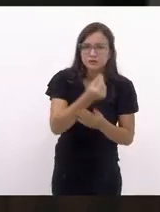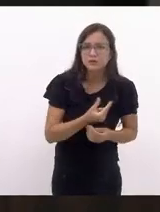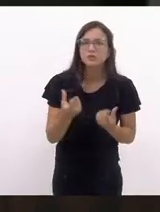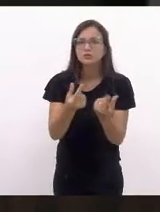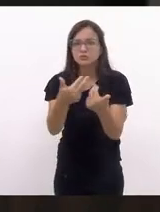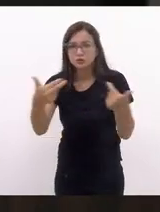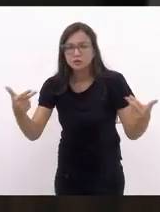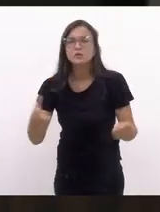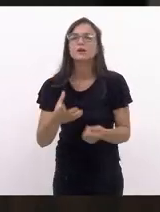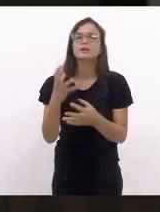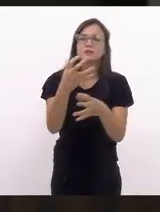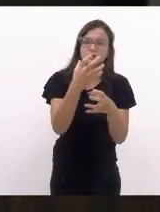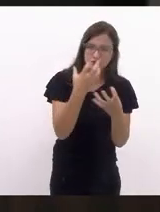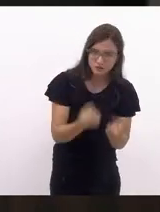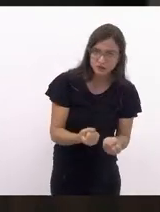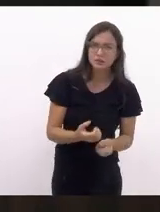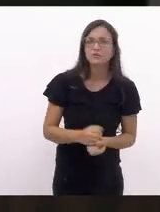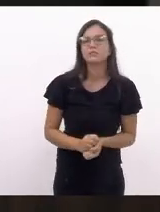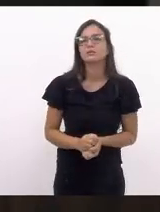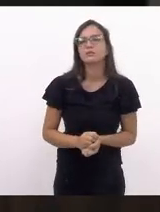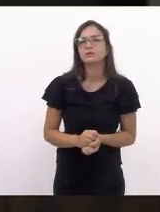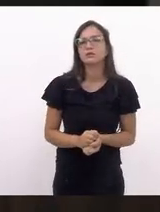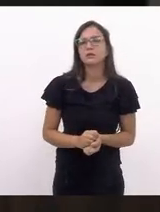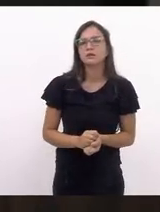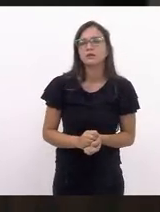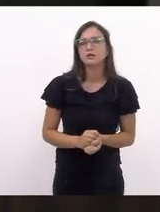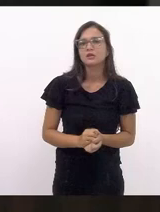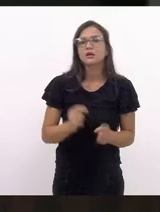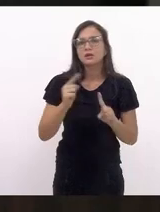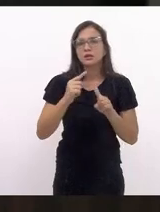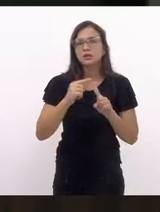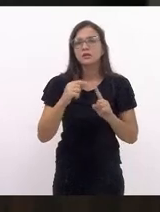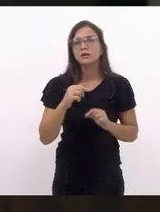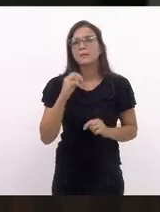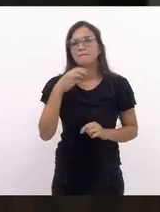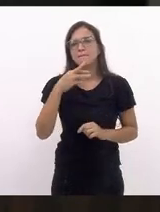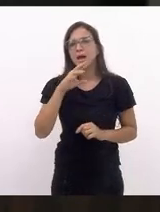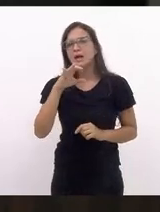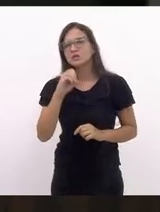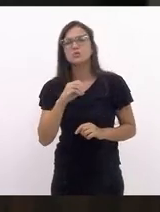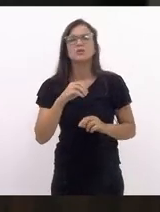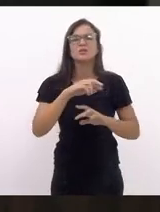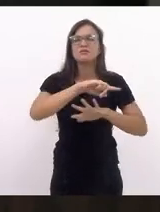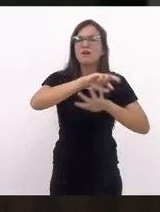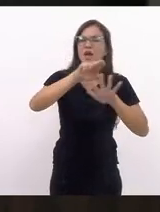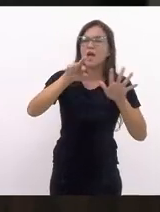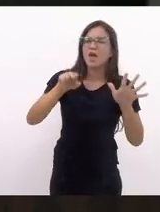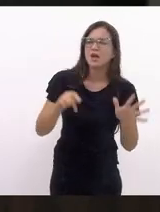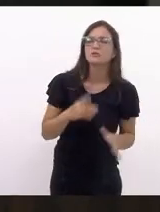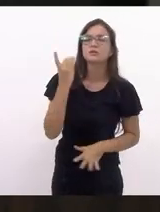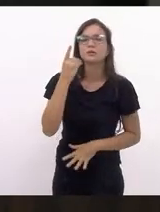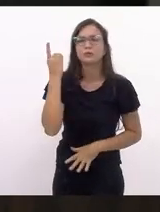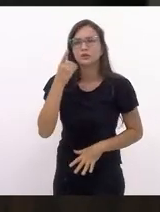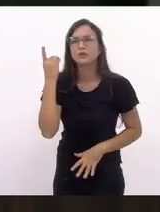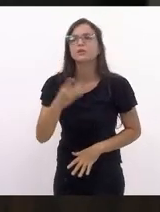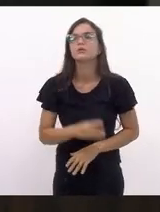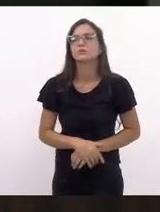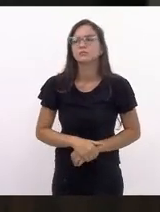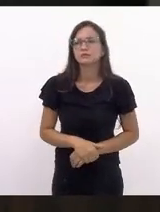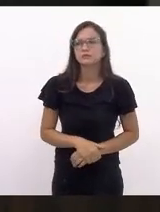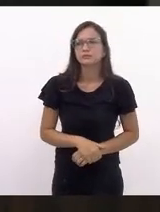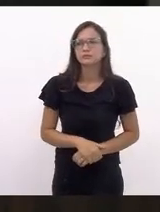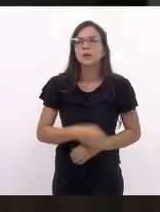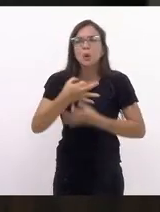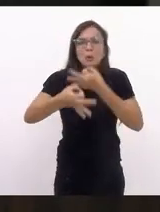financeira e controle favorável a todos deputados mas plástico Dionísio Lins waldeck Carneiro Eurico Júnior waldeck Carneiro e Márcio Pacheco prendendo de